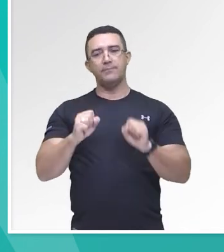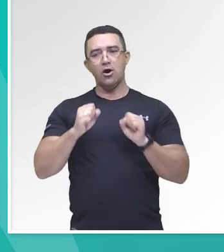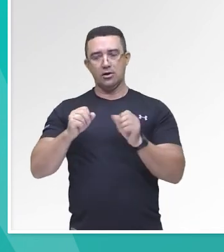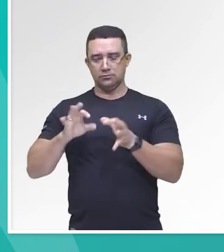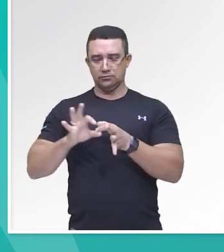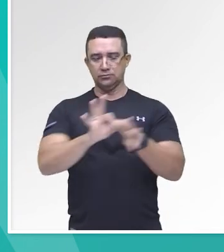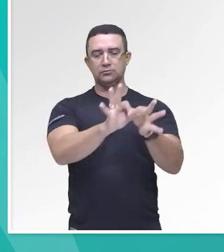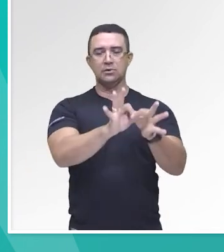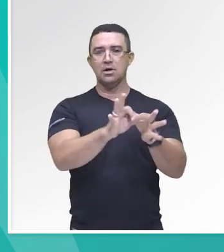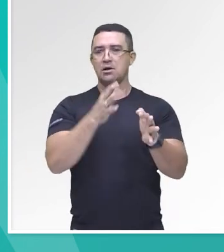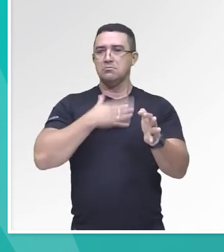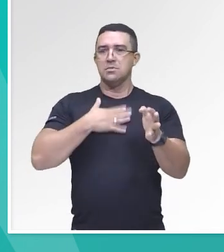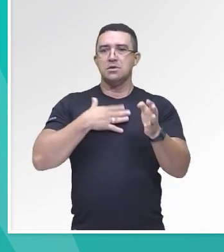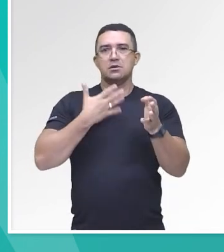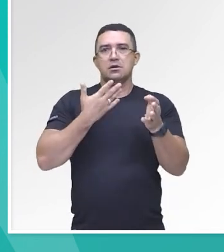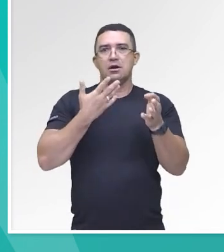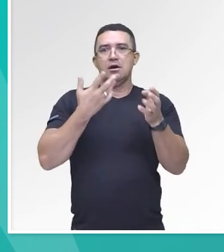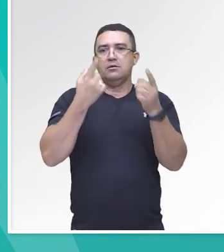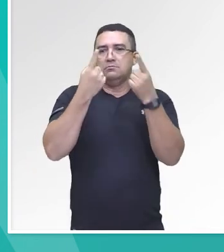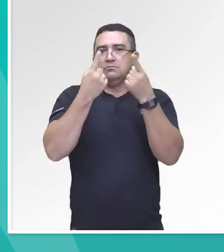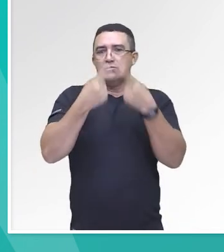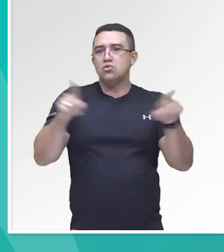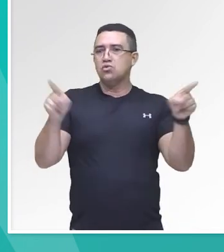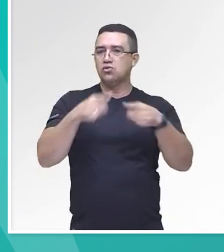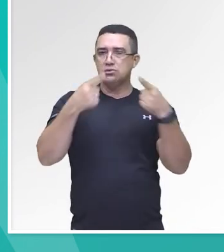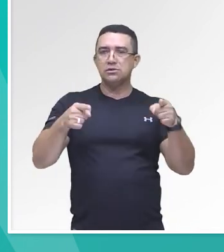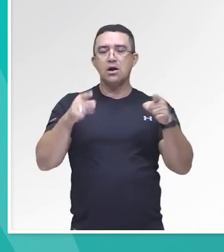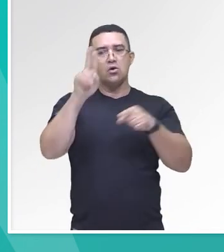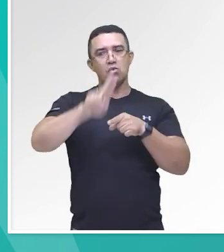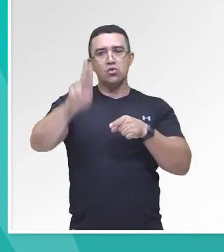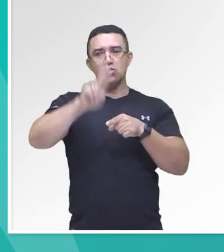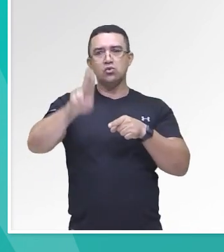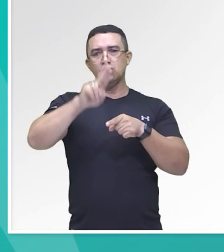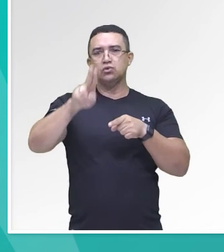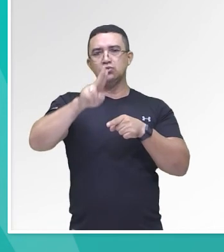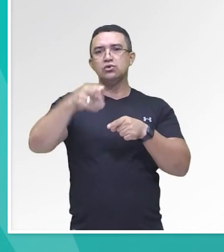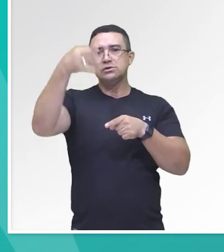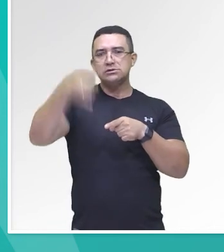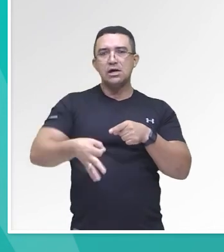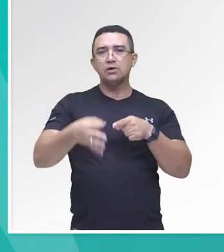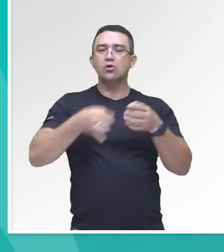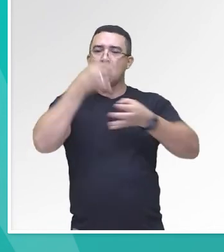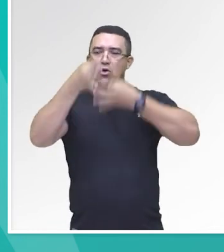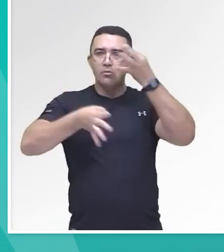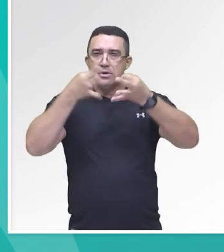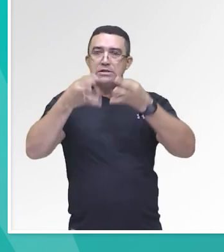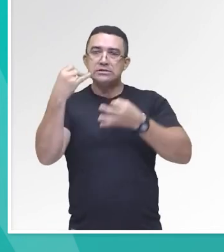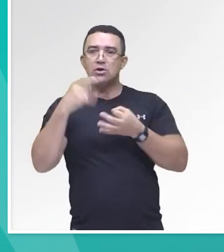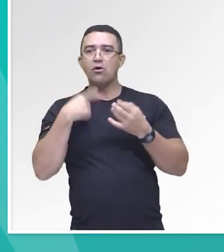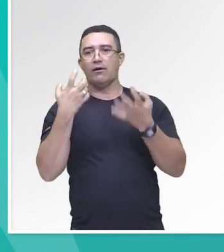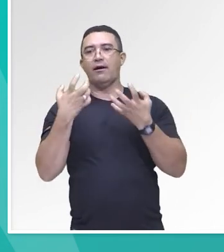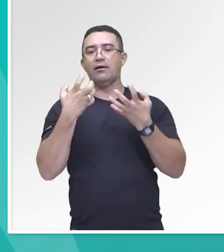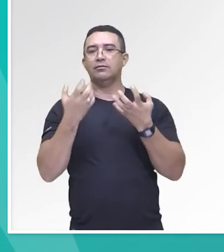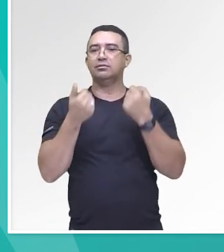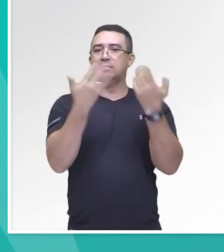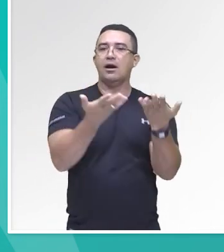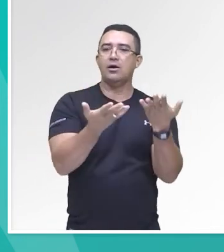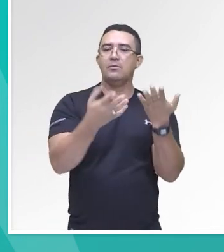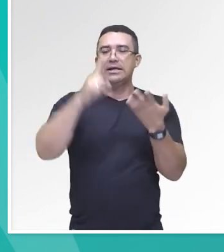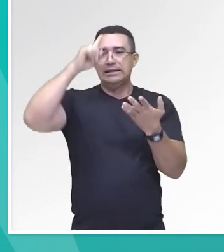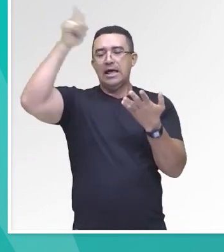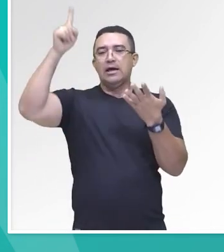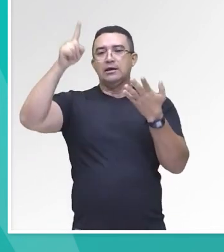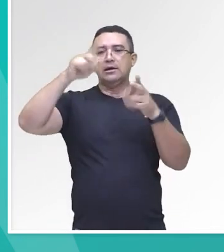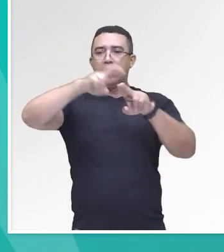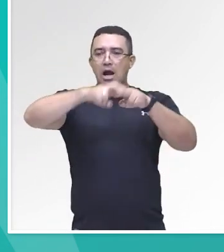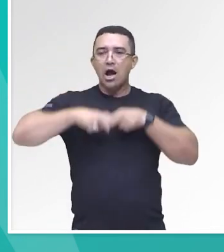da minha busca por uso adequado dos meus operadores argumentativos. Então, se eu quero gerar uma ideia de causa e consequência,